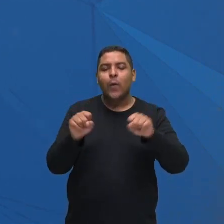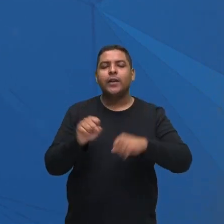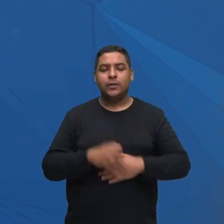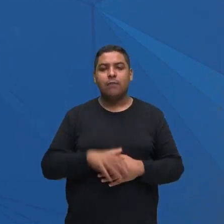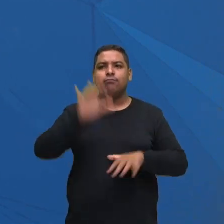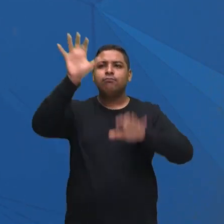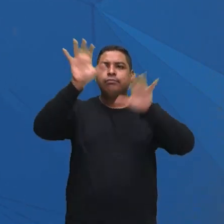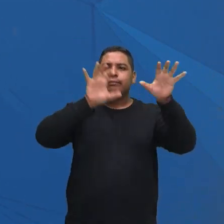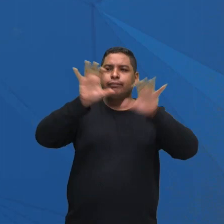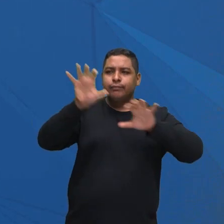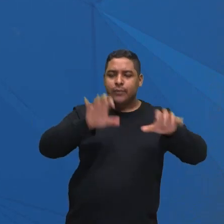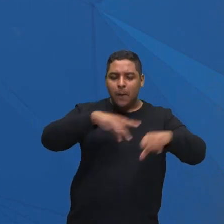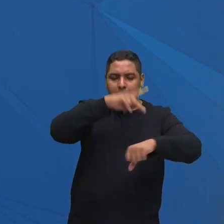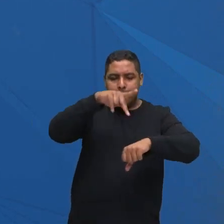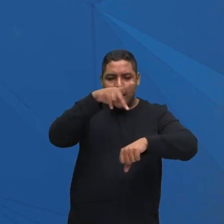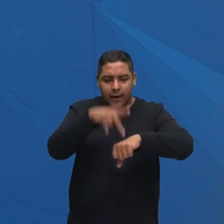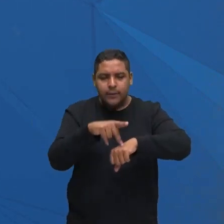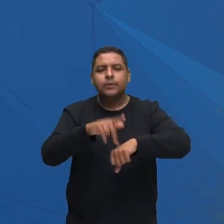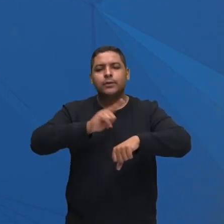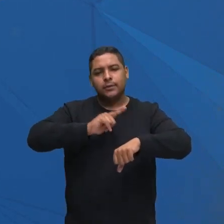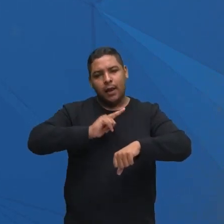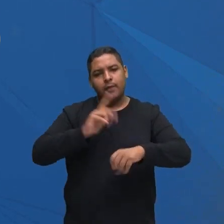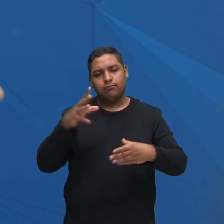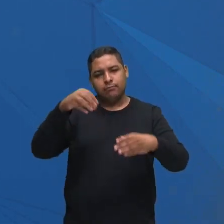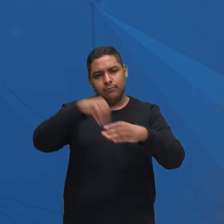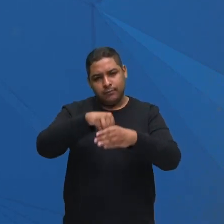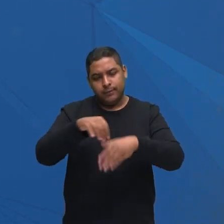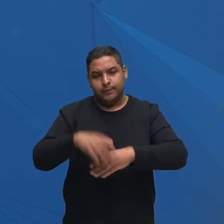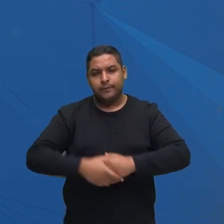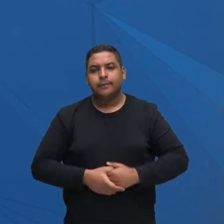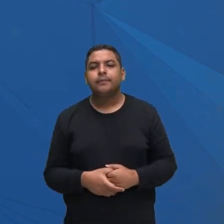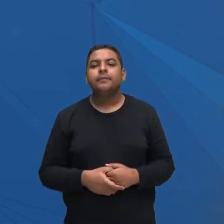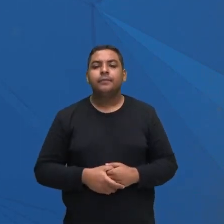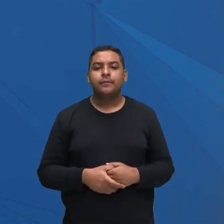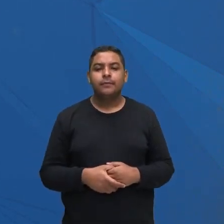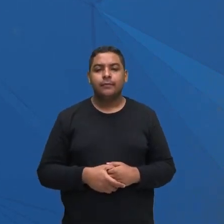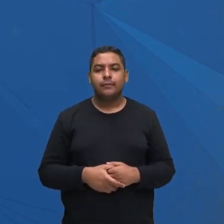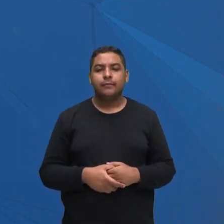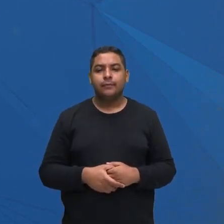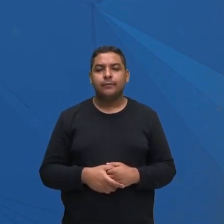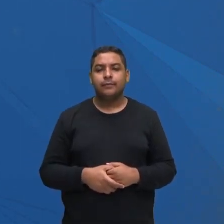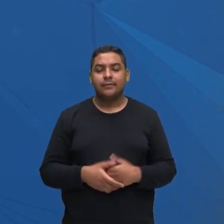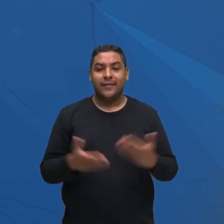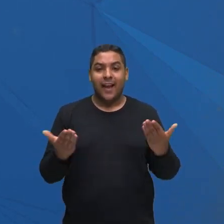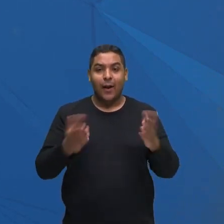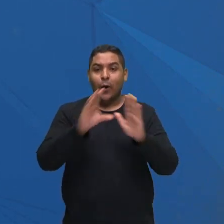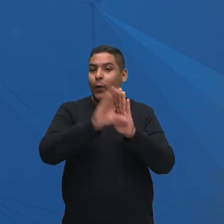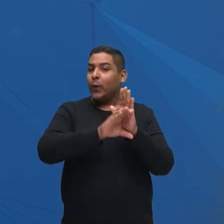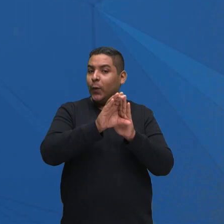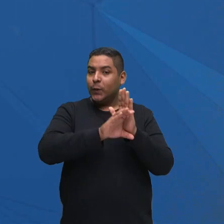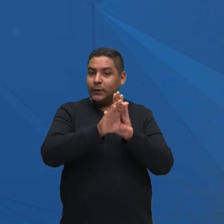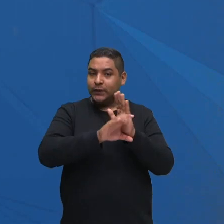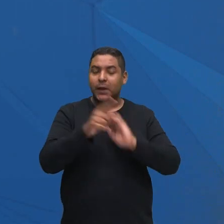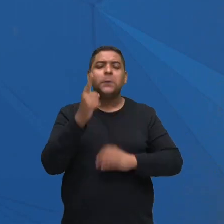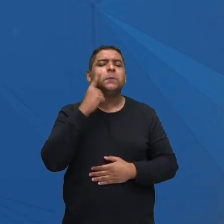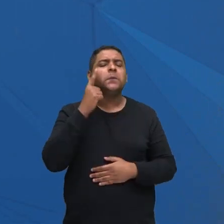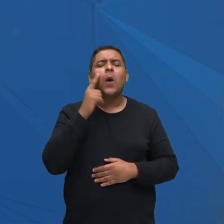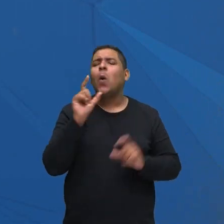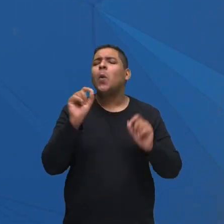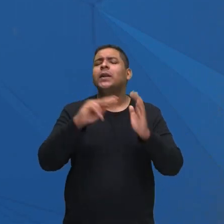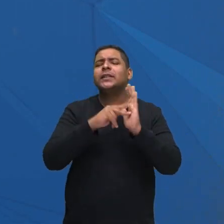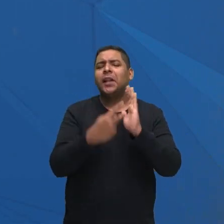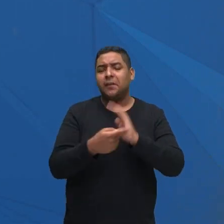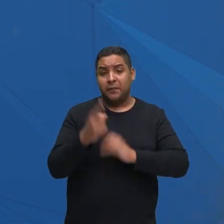vai perceber que no mesmo idioma existem essas variações. E trazendo agora o conceito, né, vamos lá ver o que é